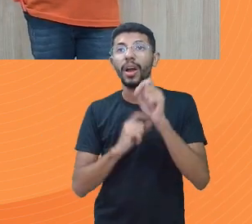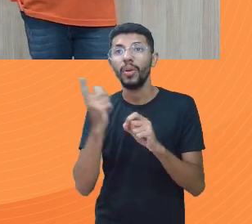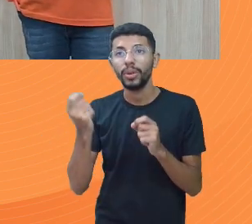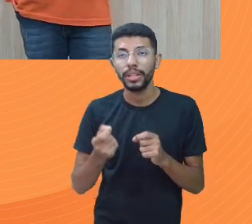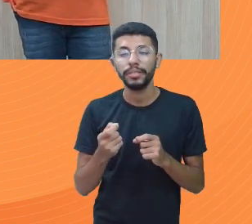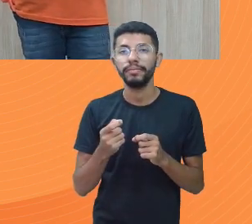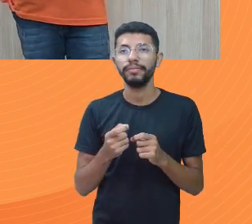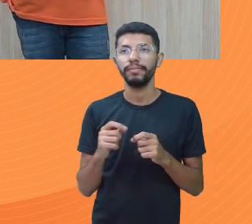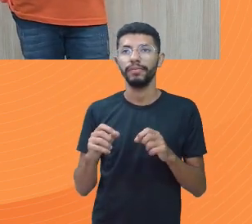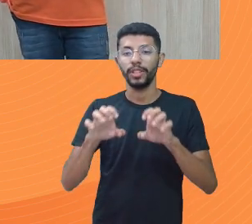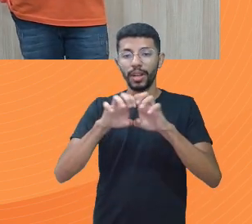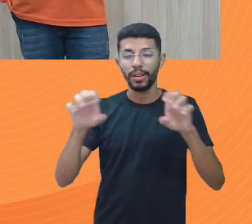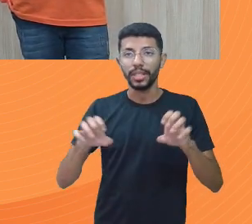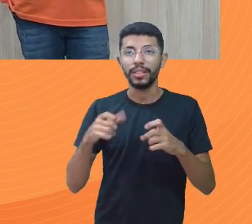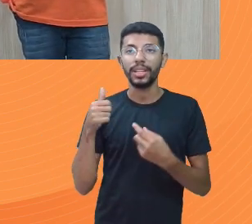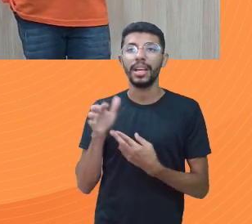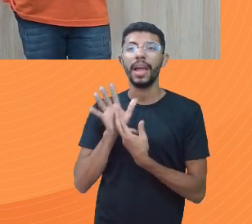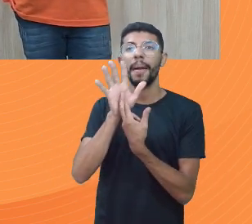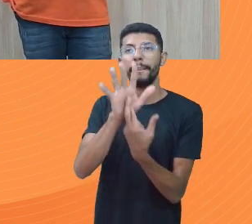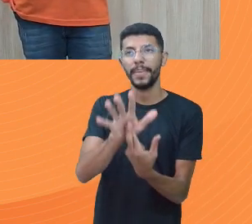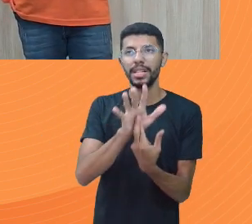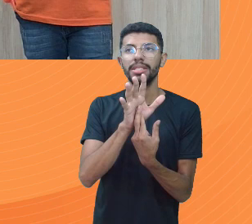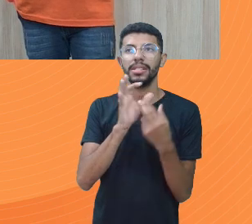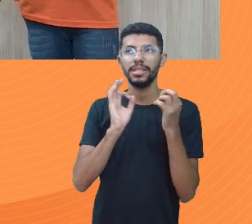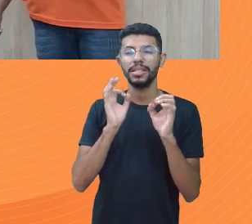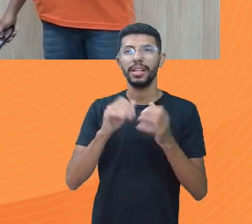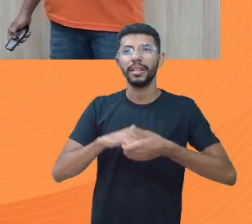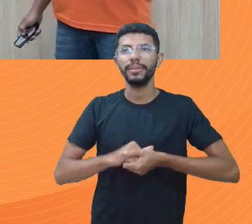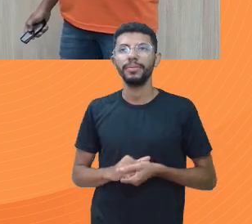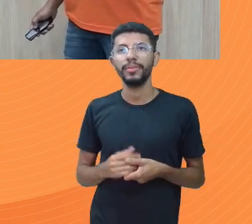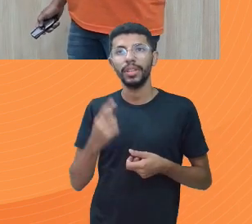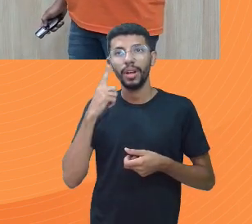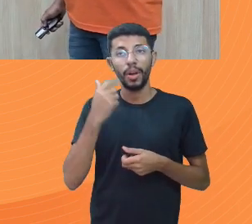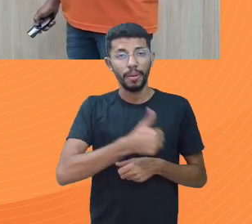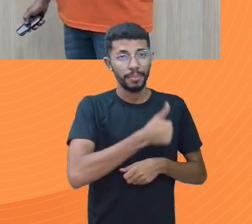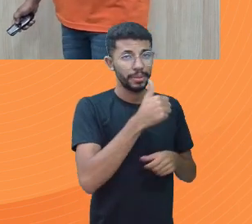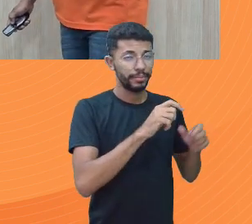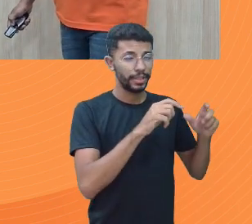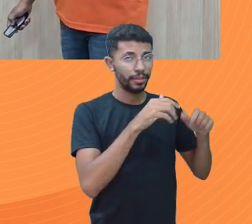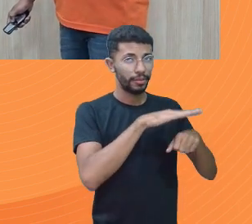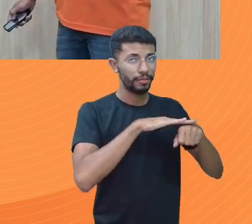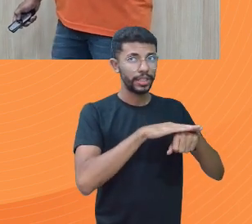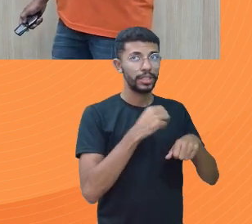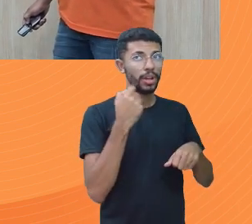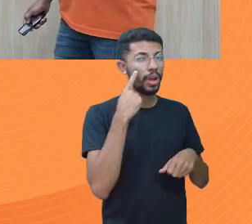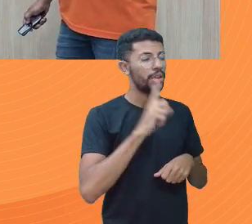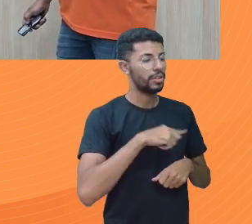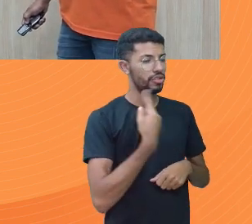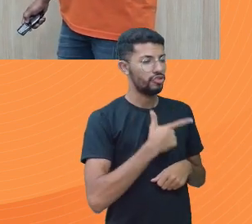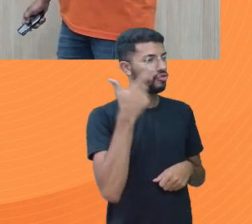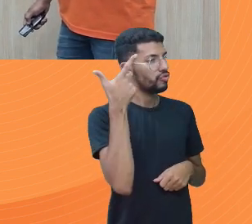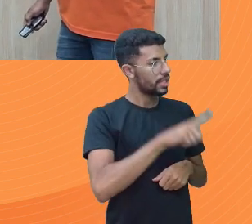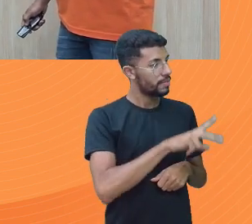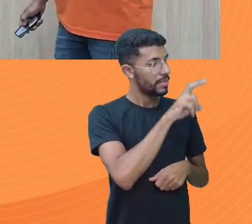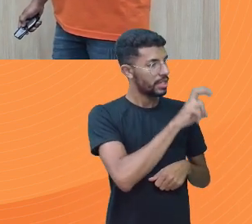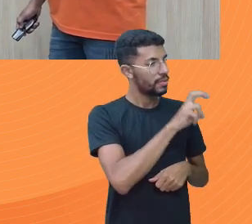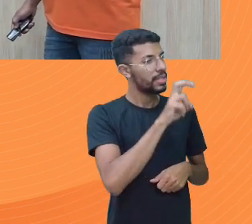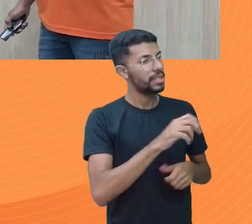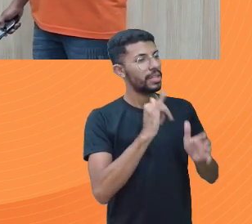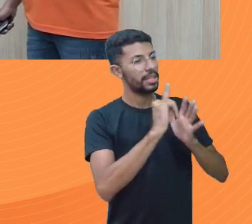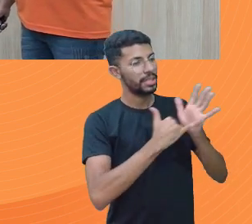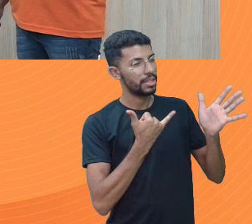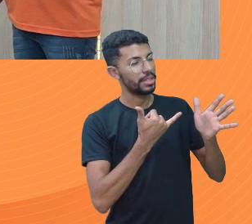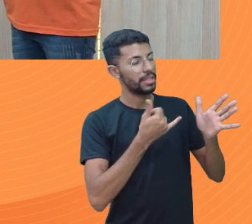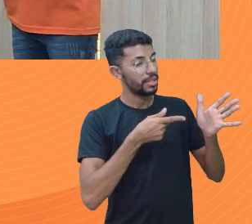que represente o que aquele balão está dizendo. No primeiro balão eu tenho, ó, conseguimos as 55 assinaturas